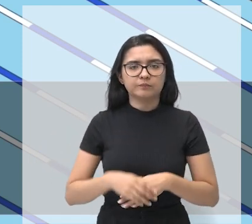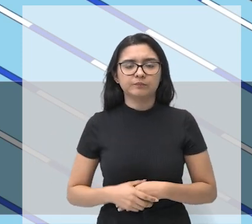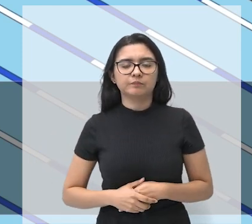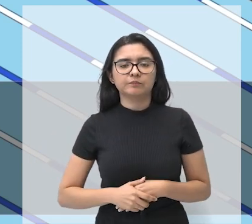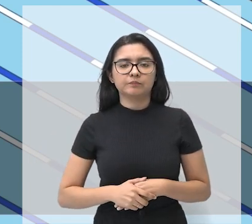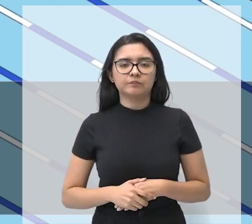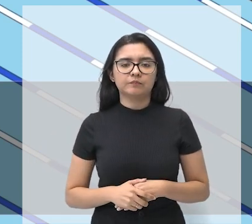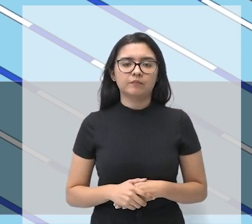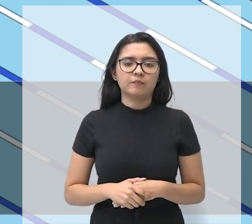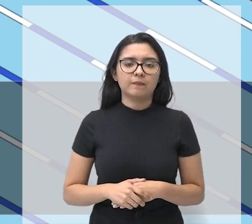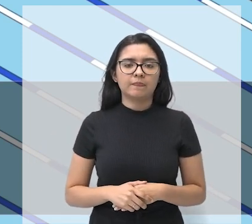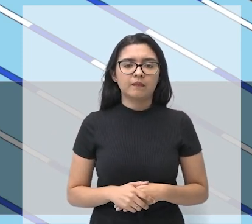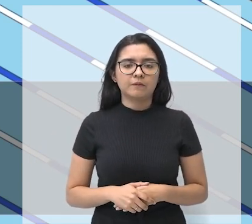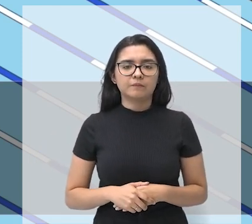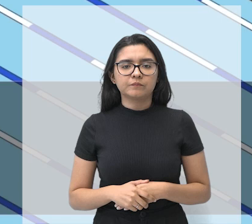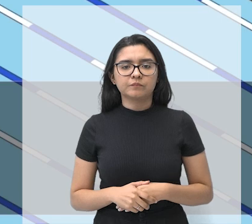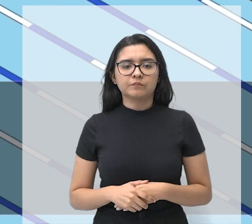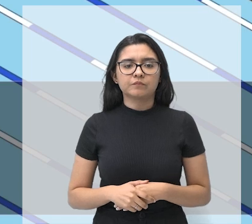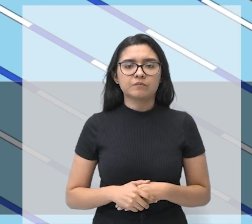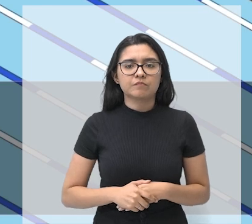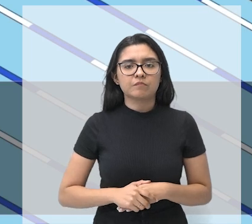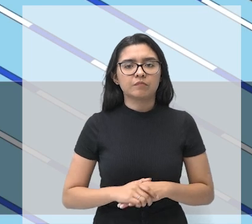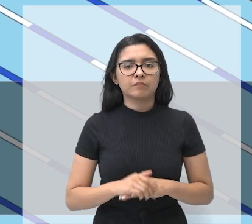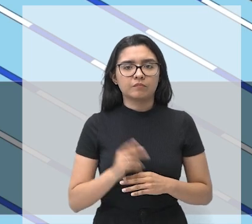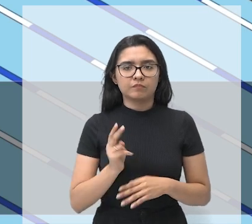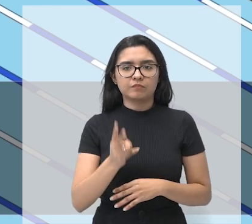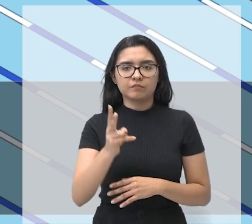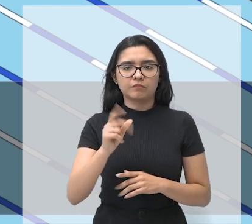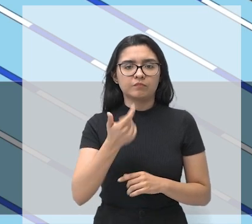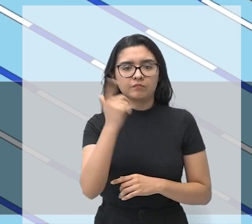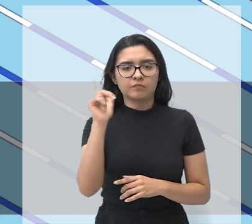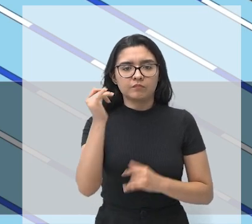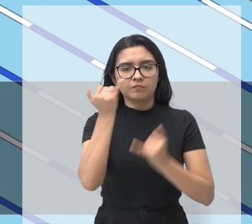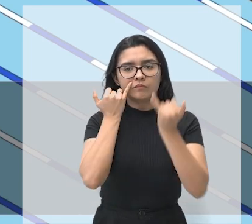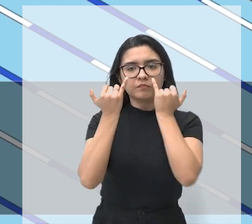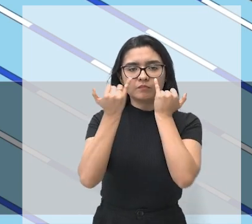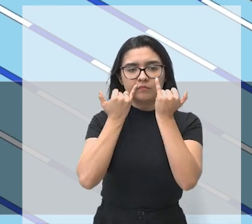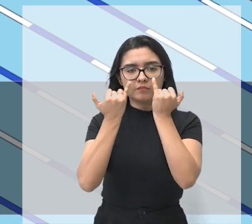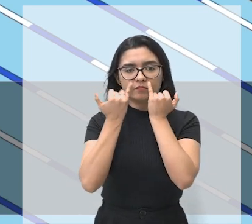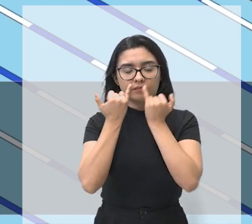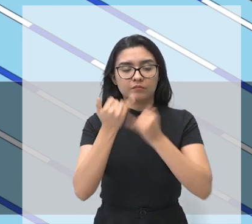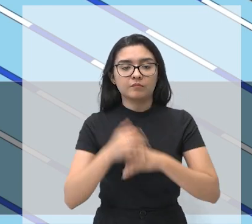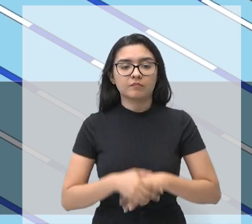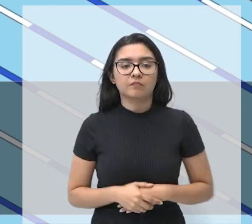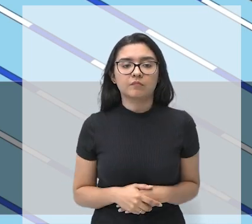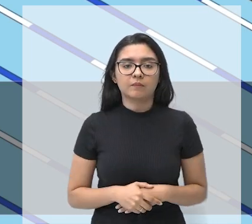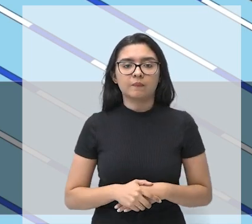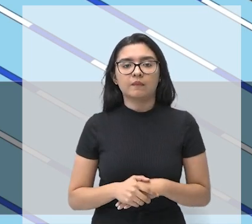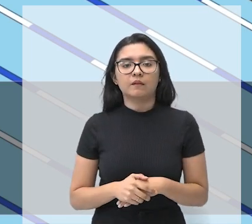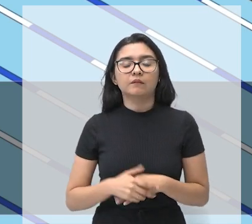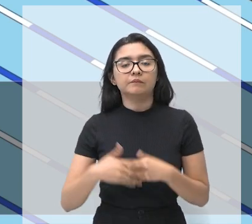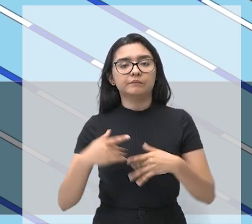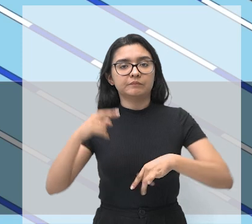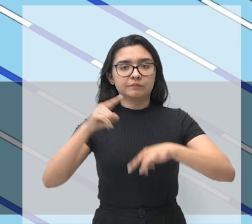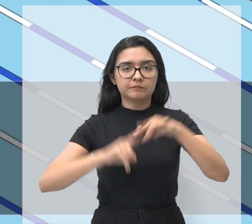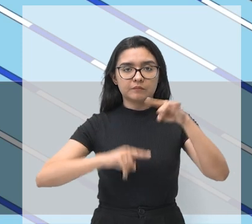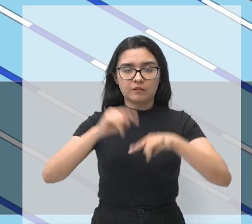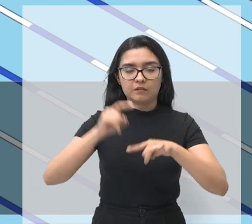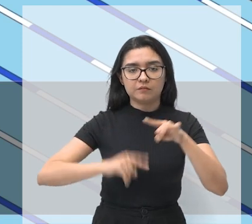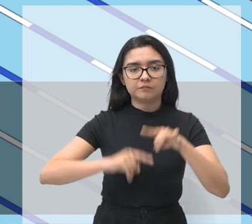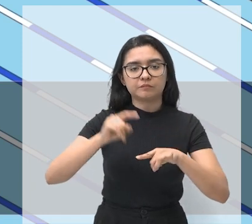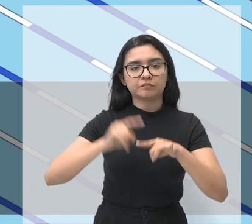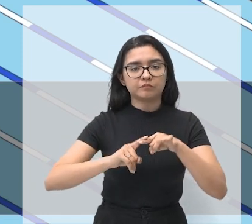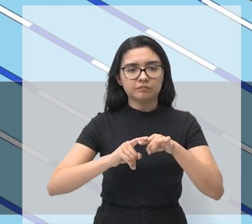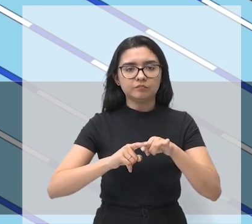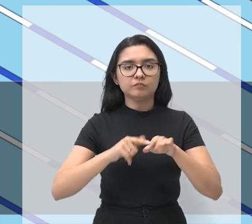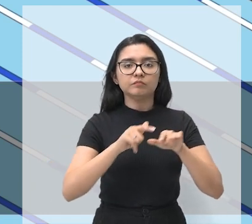certo? Prosseguindo, outras informações a respeito dessa piscina é que esse equipamento,